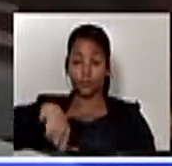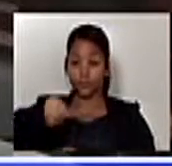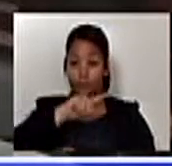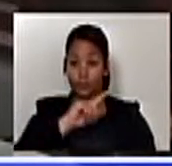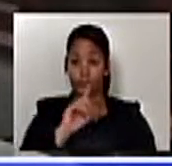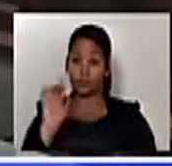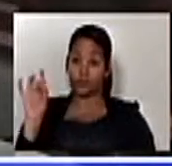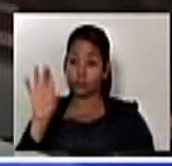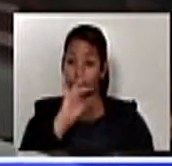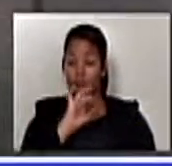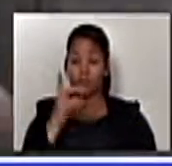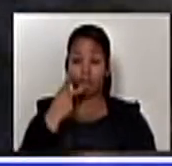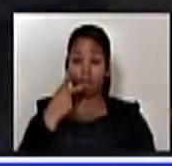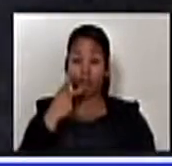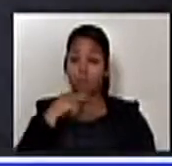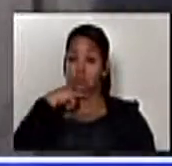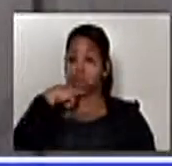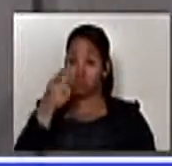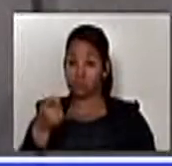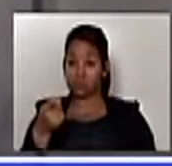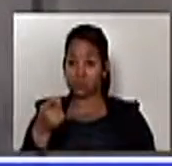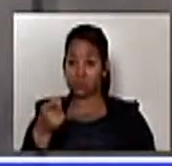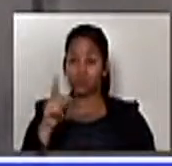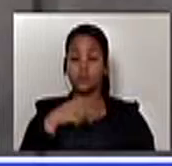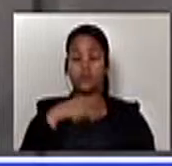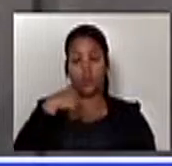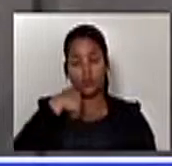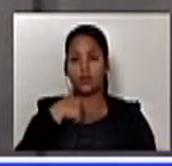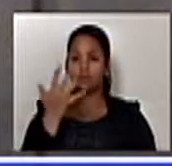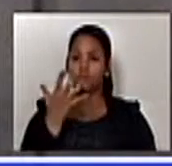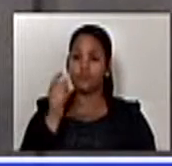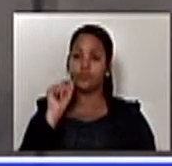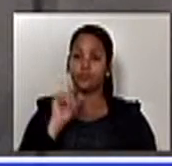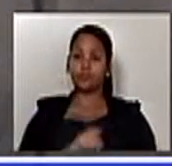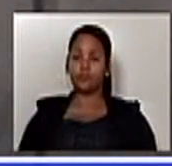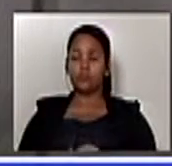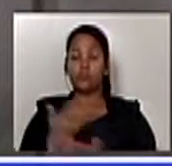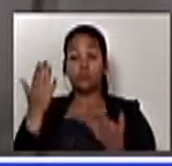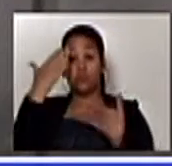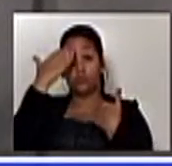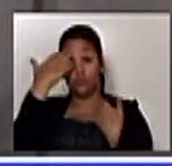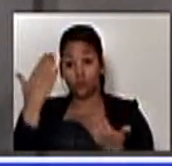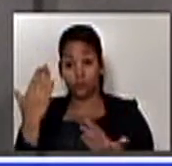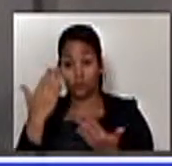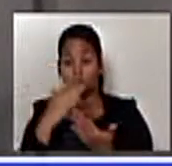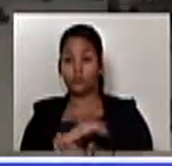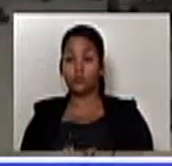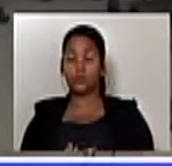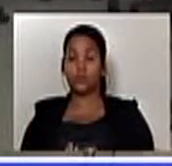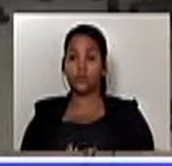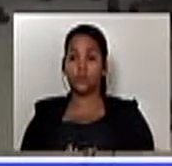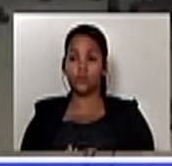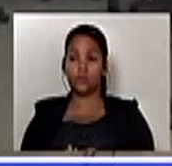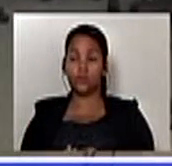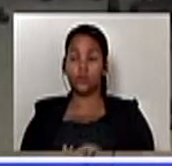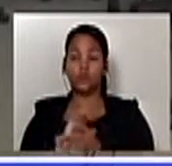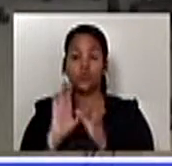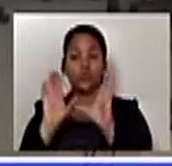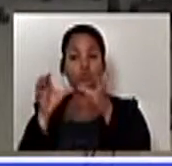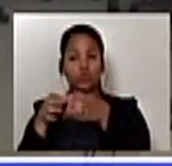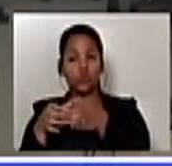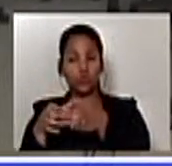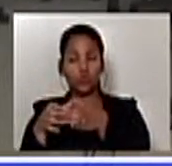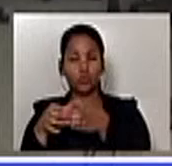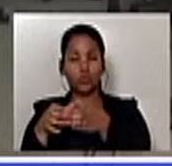das palavras? Gostaria primeiro agradecer aqui a equipe técnica da comissão,